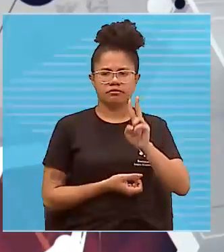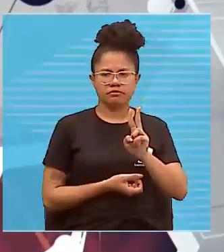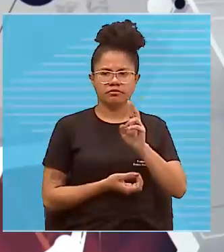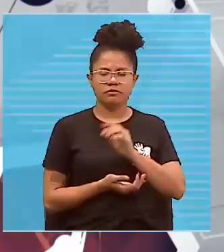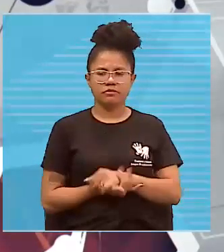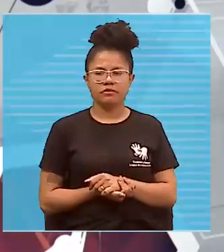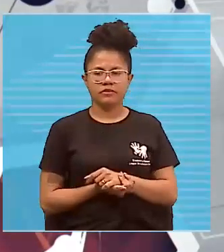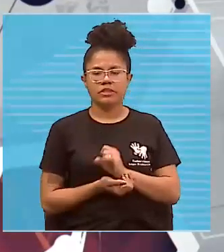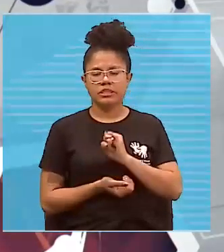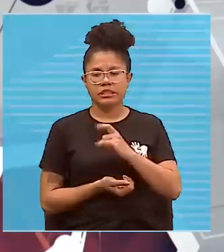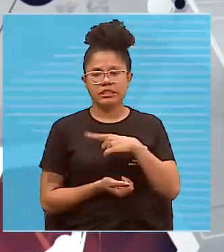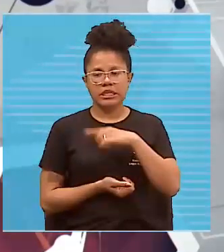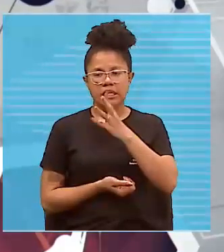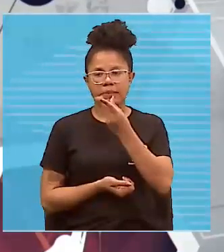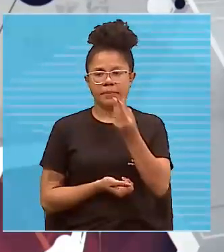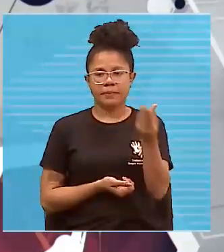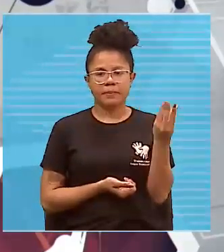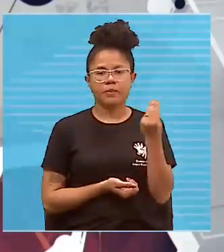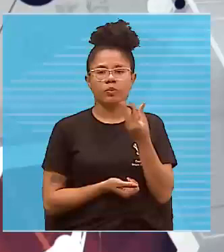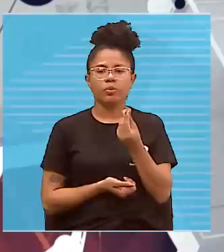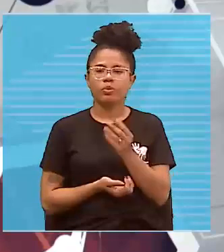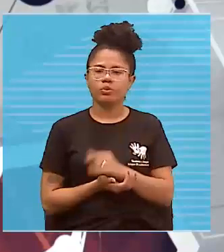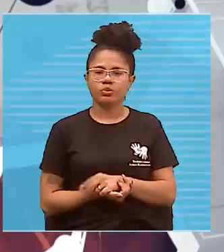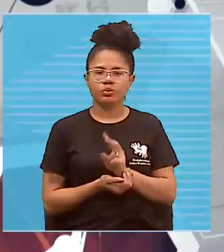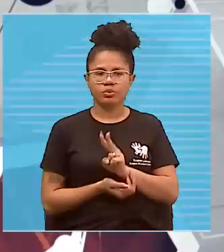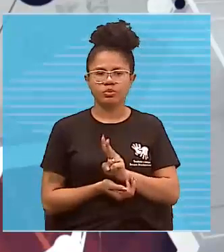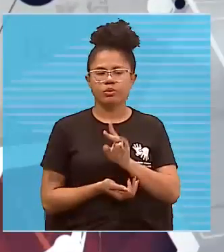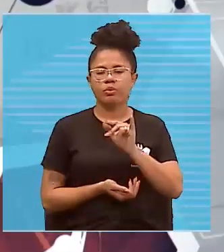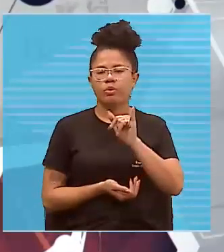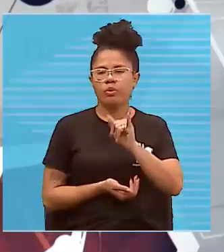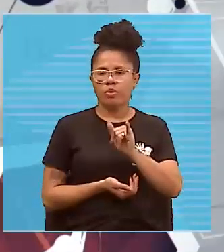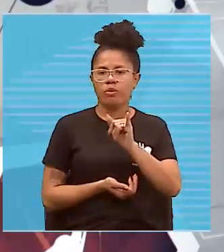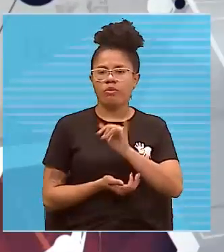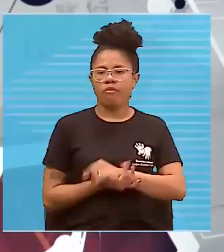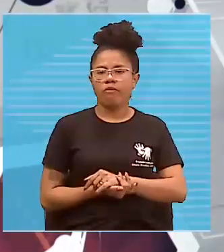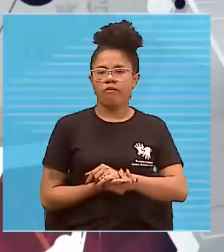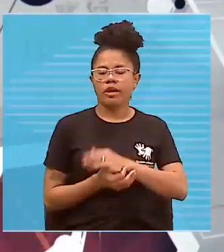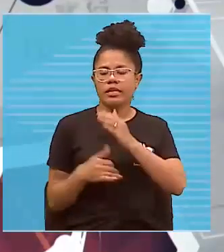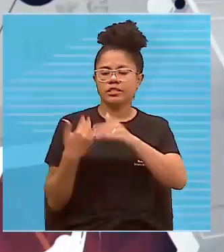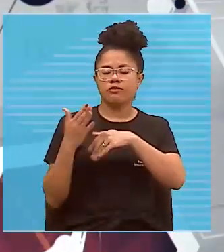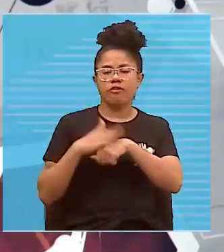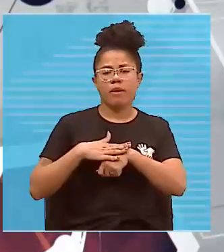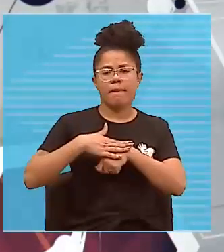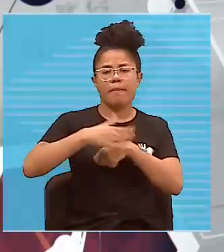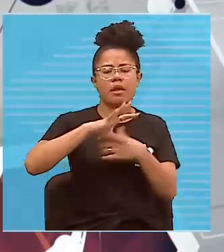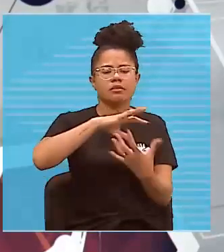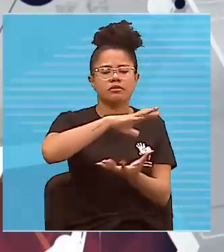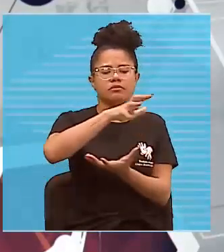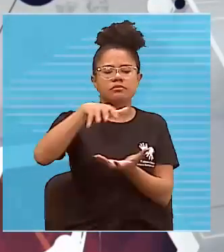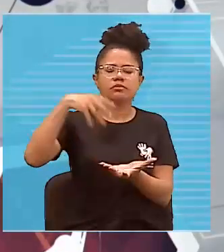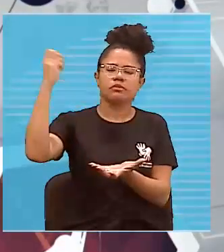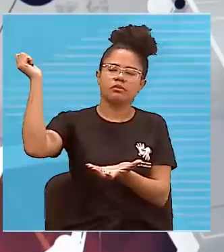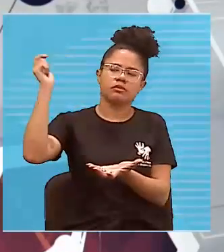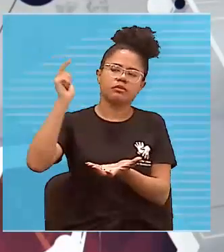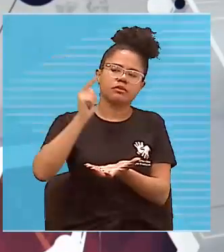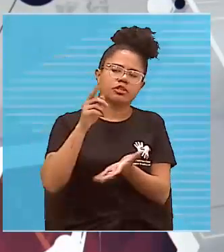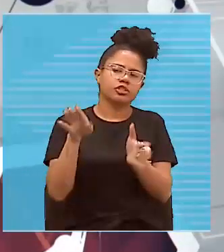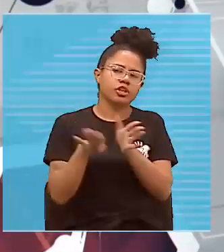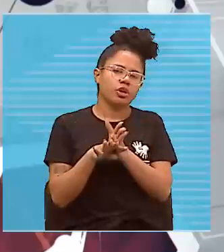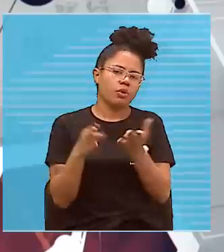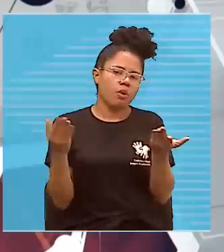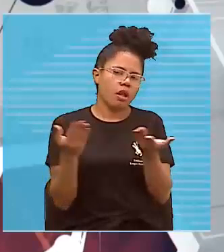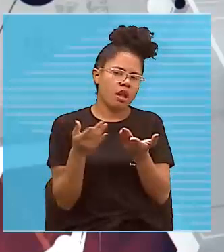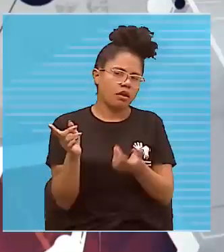esse excesso vai fazer uma intensificação do efeito estufa. O efeito estufa, ele não passou a existir agora com o aumento